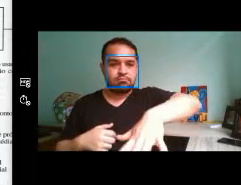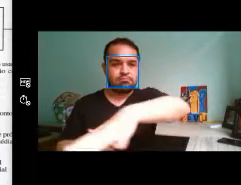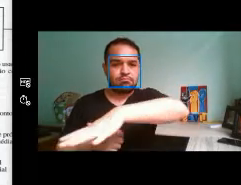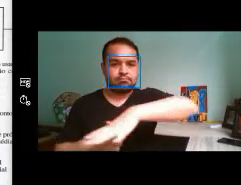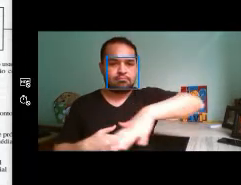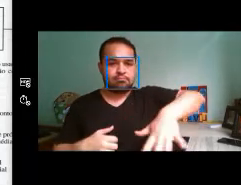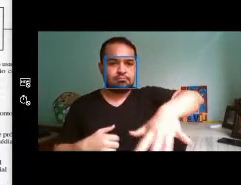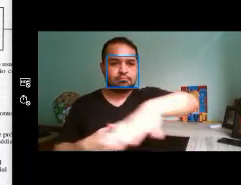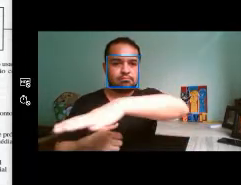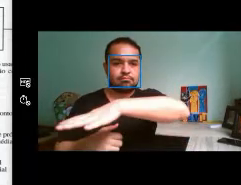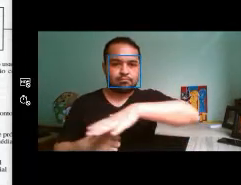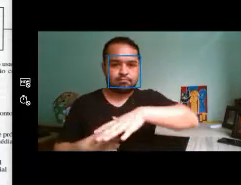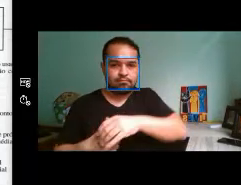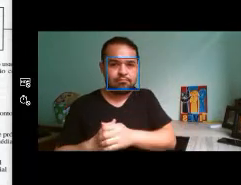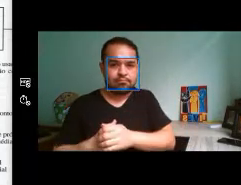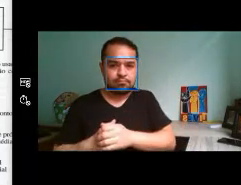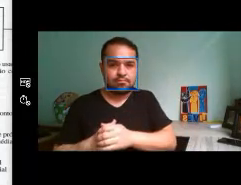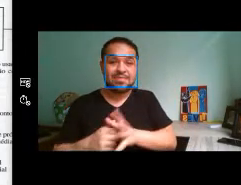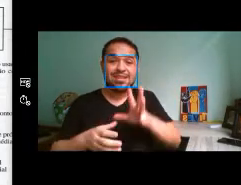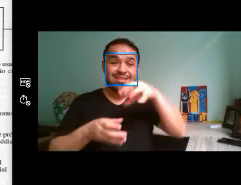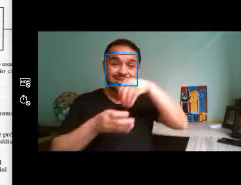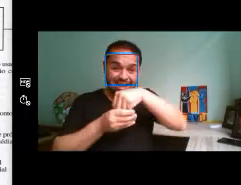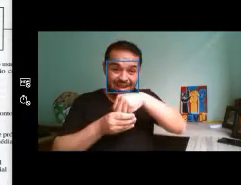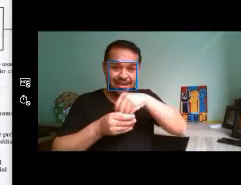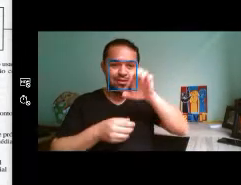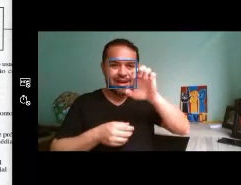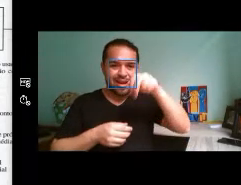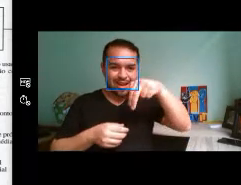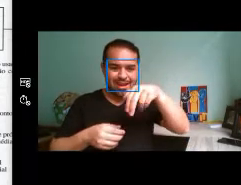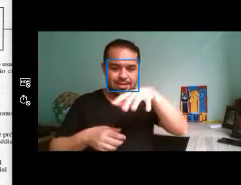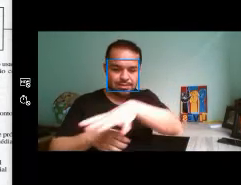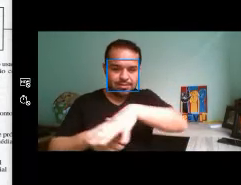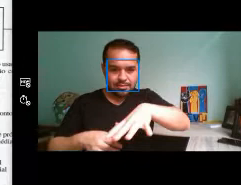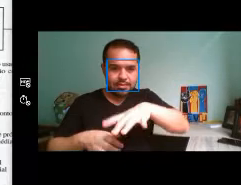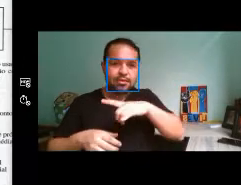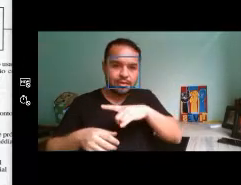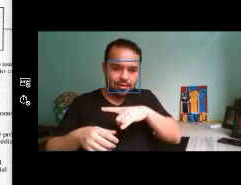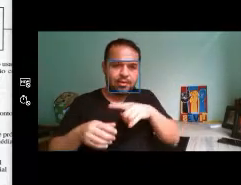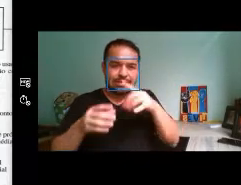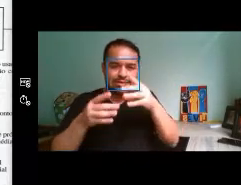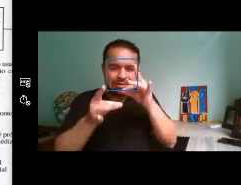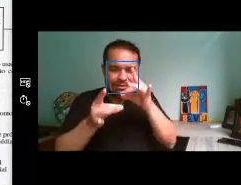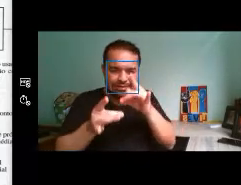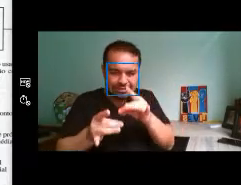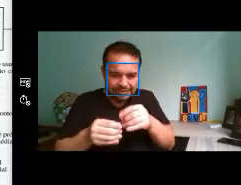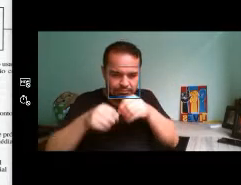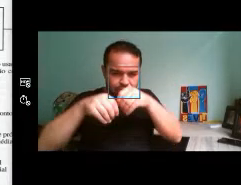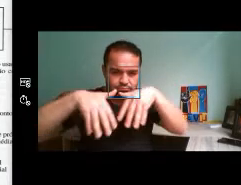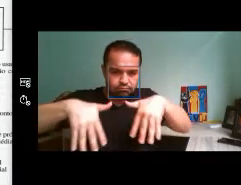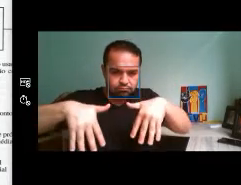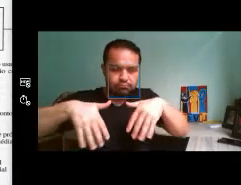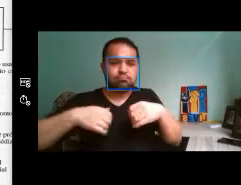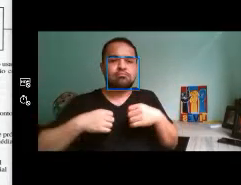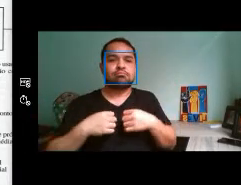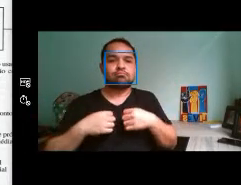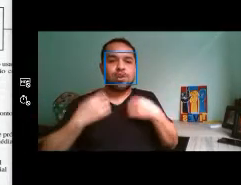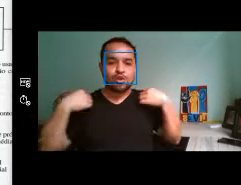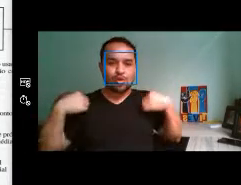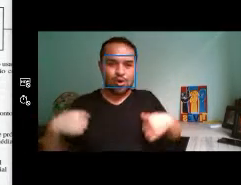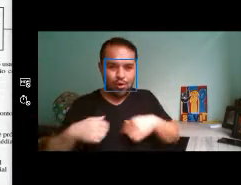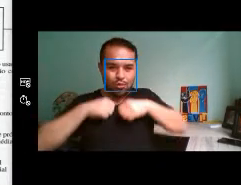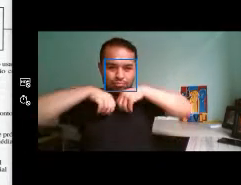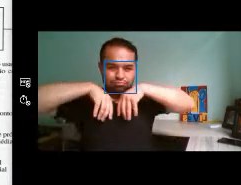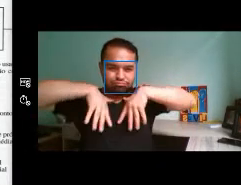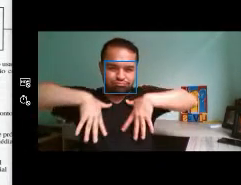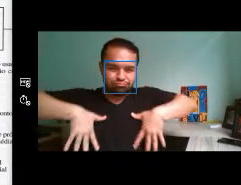Então você primeiro tem um símbolo maior para o ponto de localização maior, e depois, dentro desse ponto